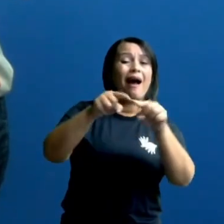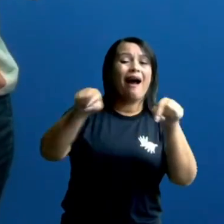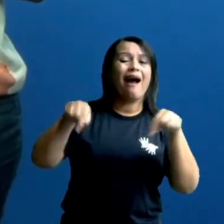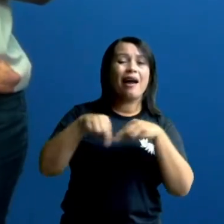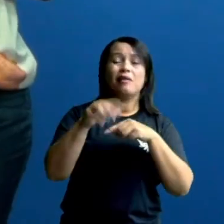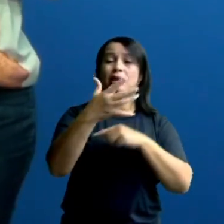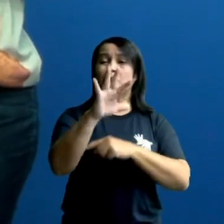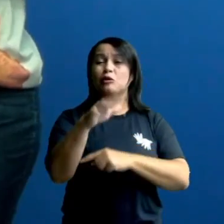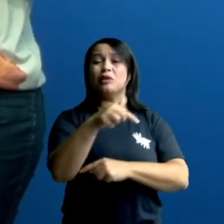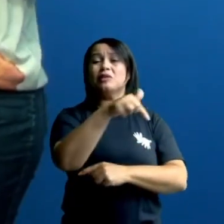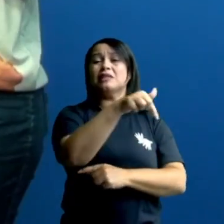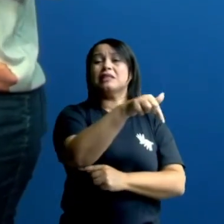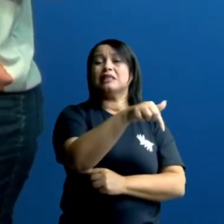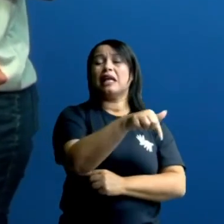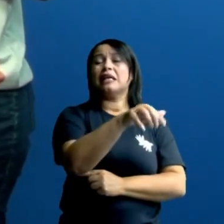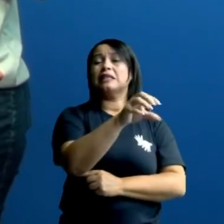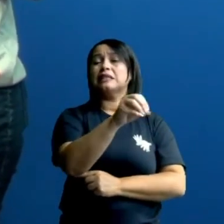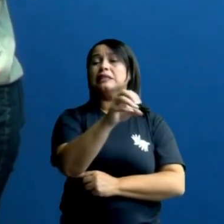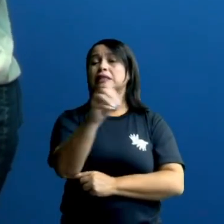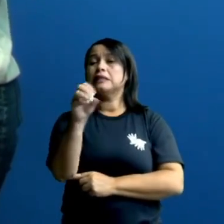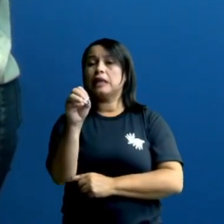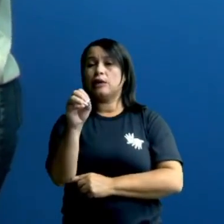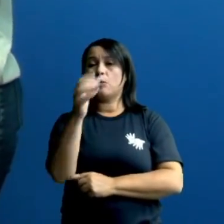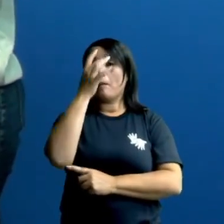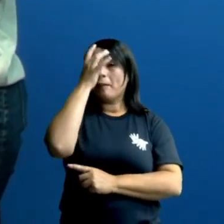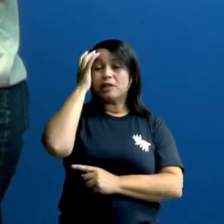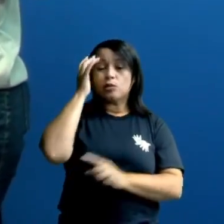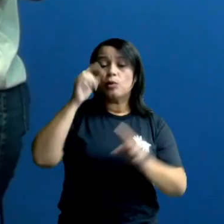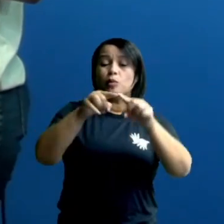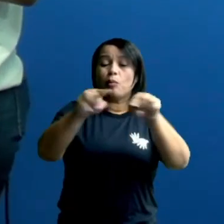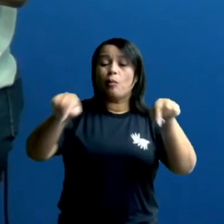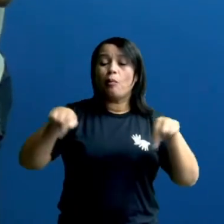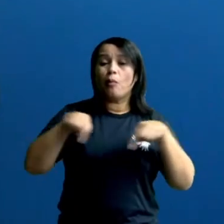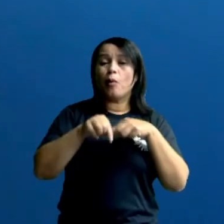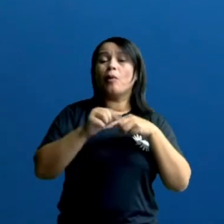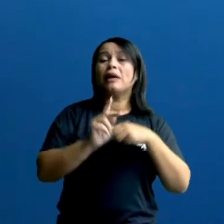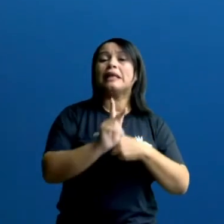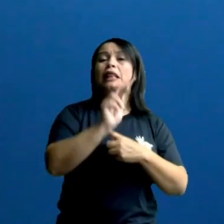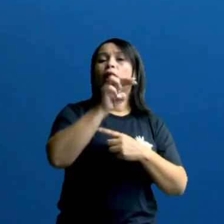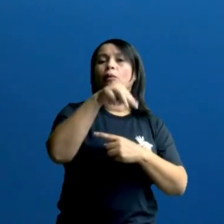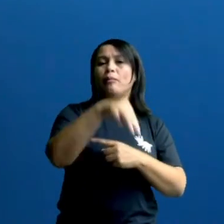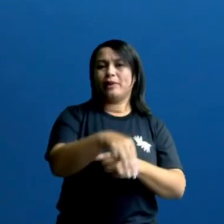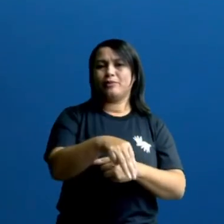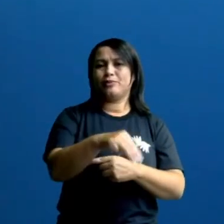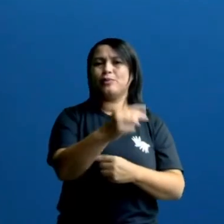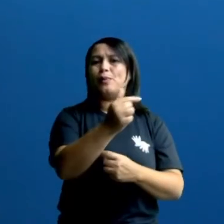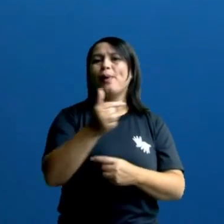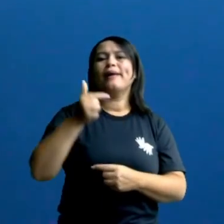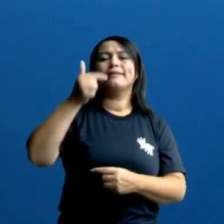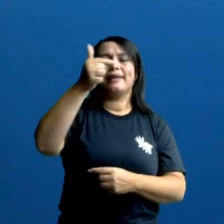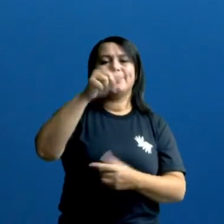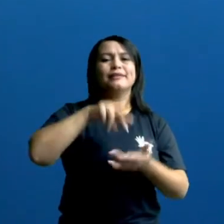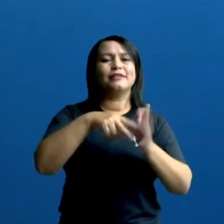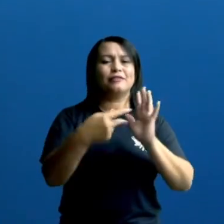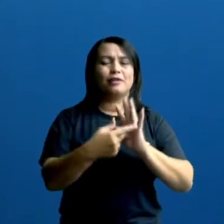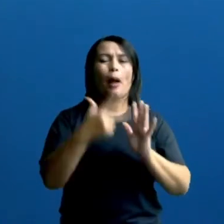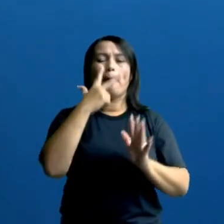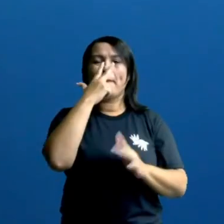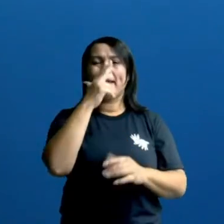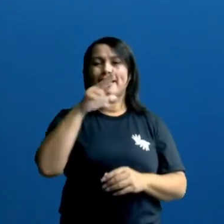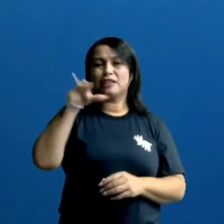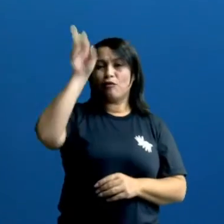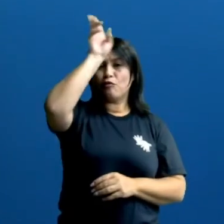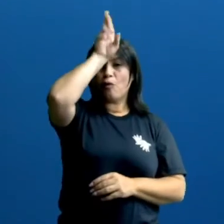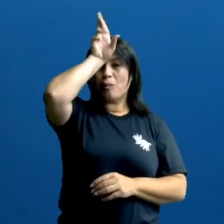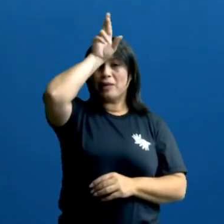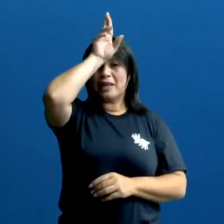700 habitantes até por quilômetro quadrado naquela região. Então, os chamados formigueiros humanos. Aqui a gente tem uma concentração